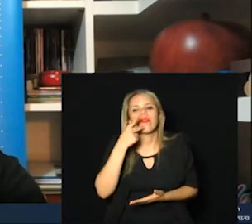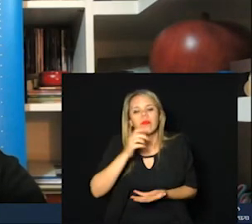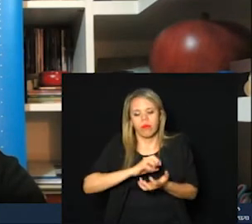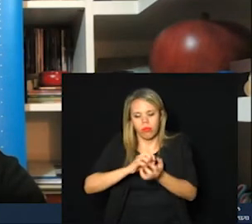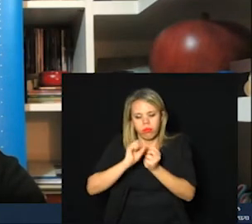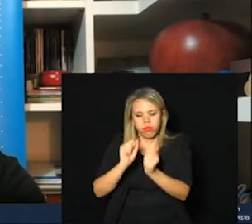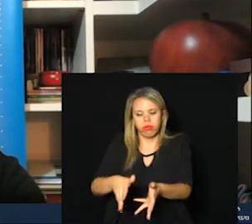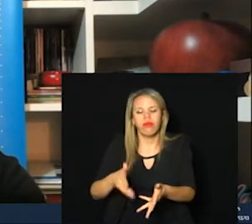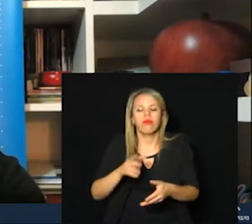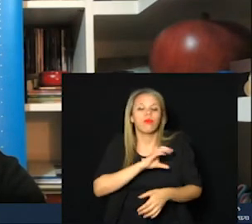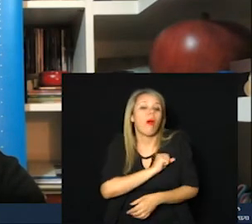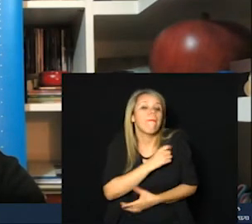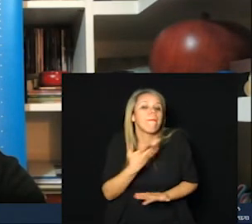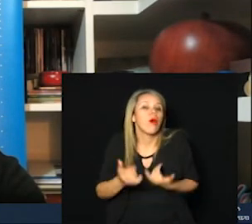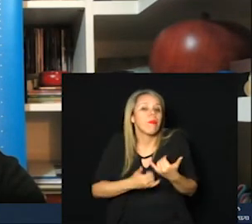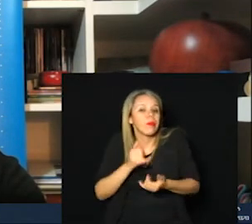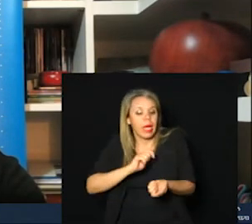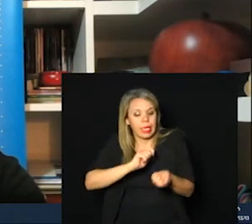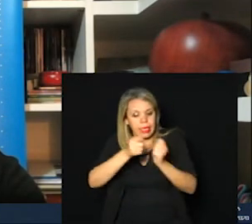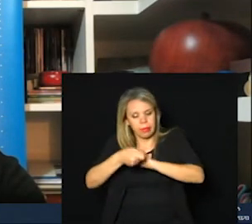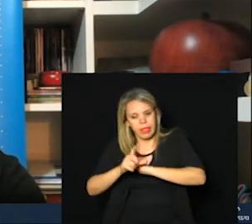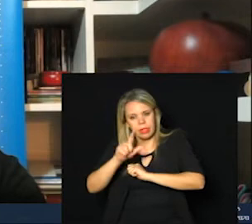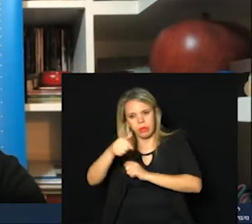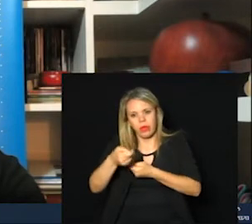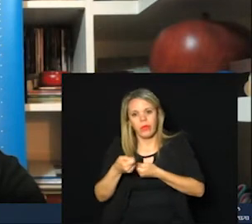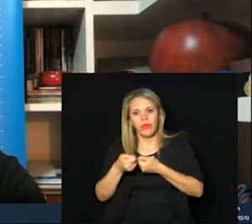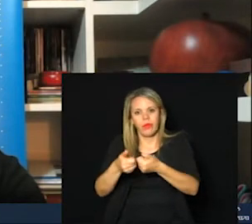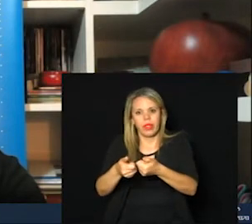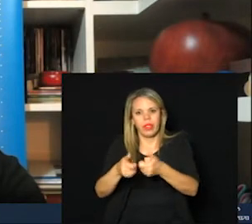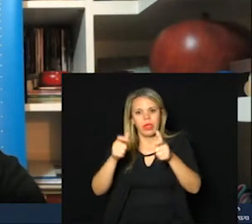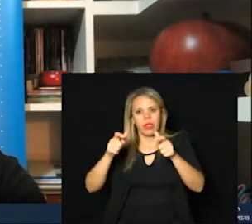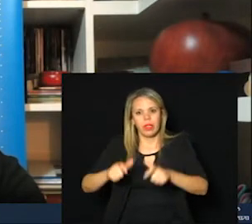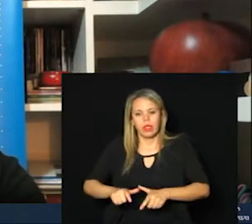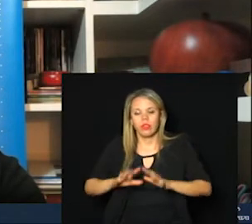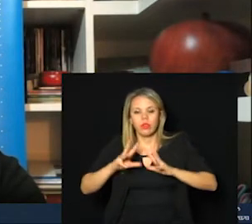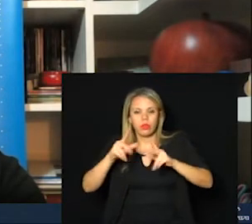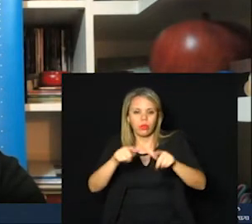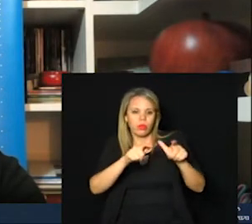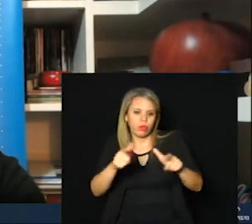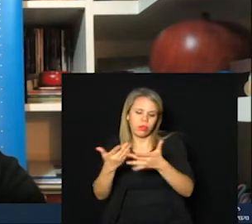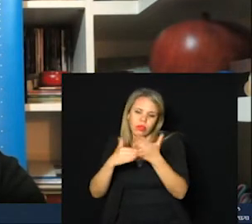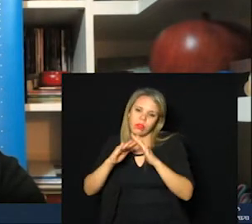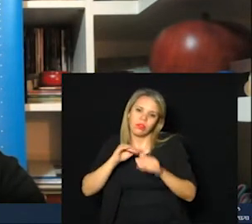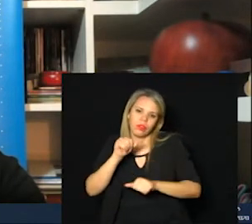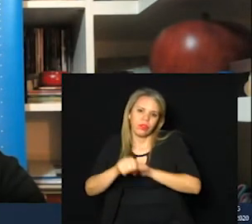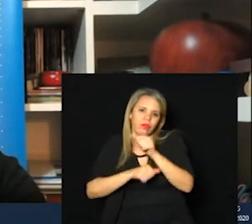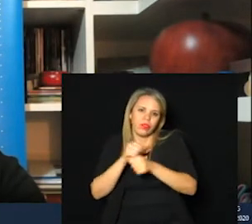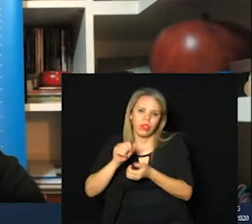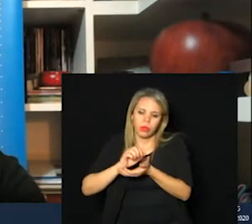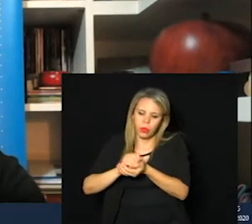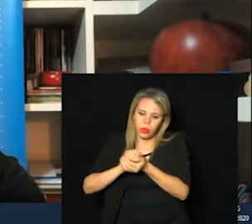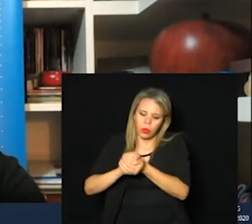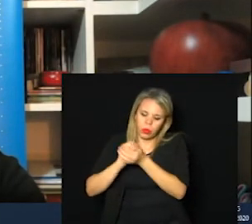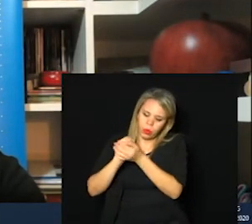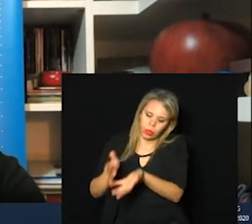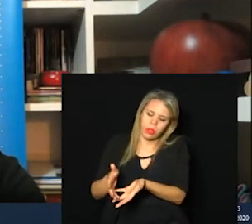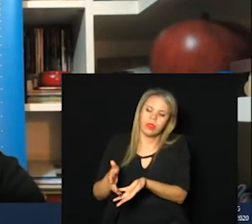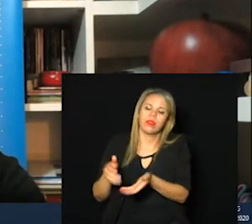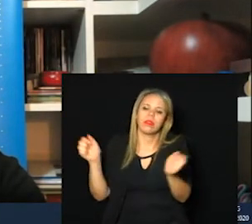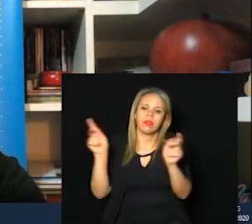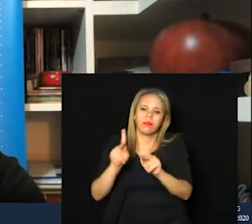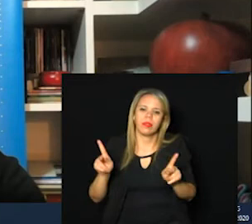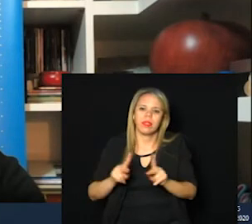mas mais tarde foi adaptado para ser oferecido ao ambiente laico das escolas e se tornou o Dado da Paz, que eu gostaria